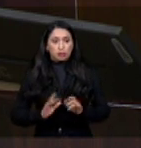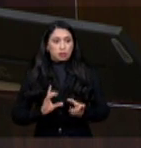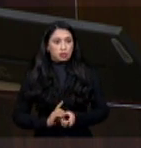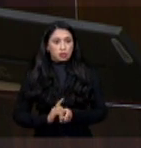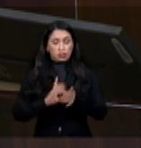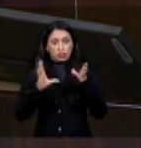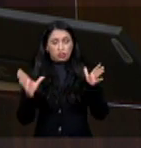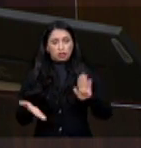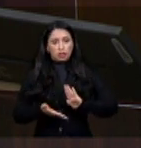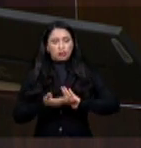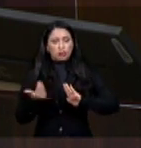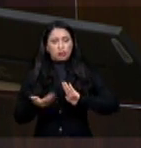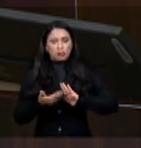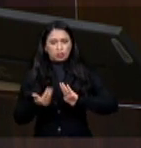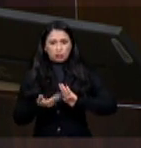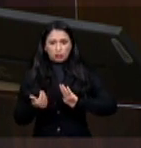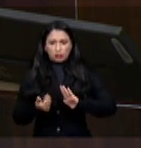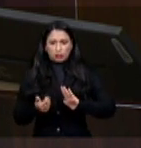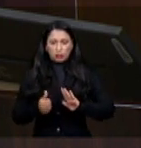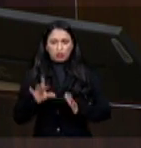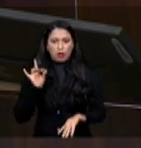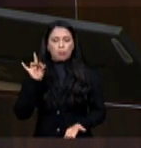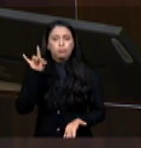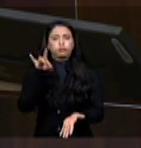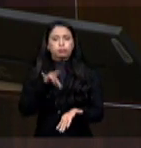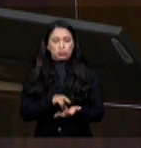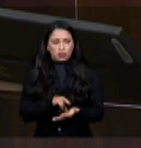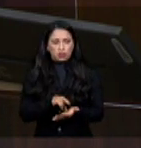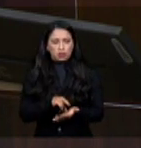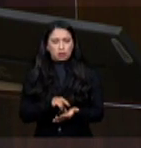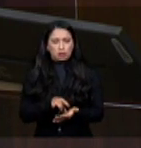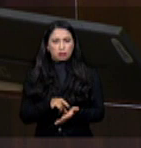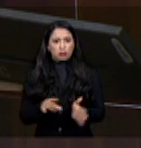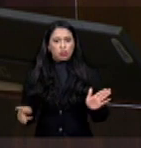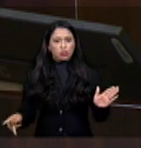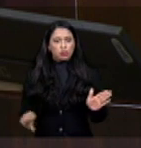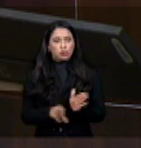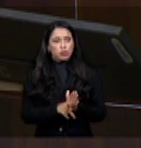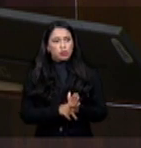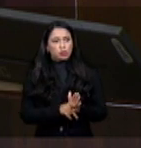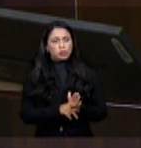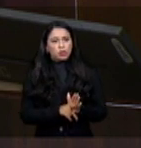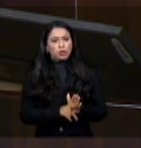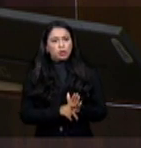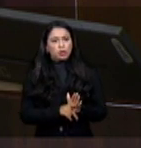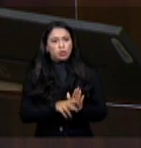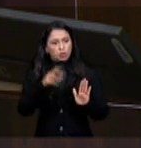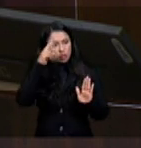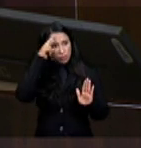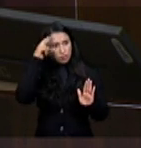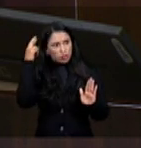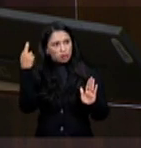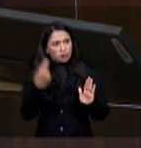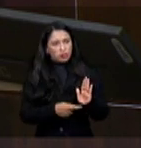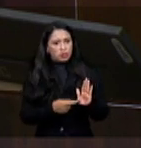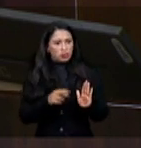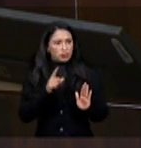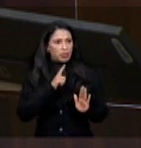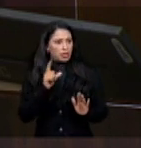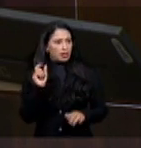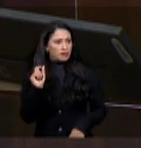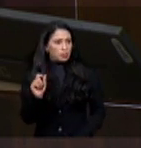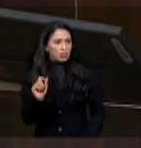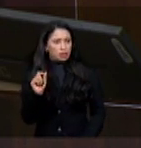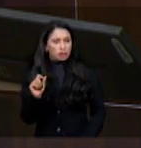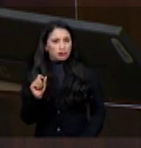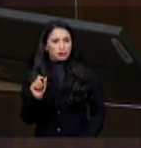retira-se o substrato de legitimidade do próprio respeito ao direito das minorias positiva o